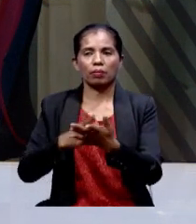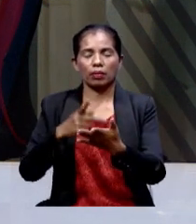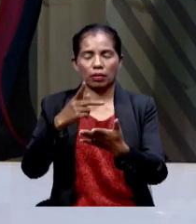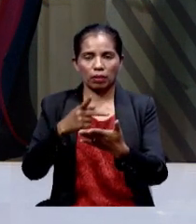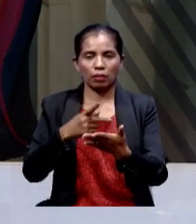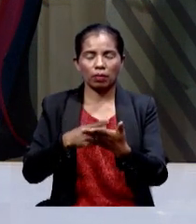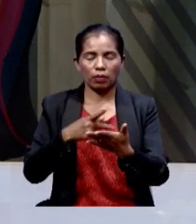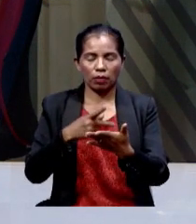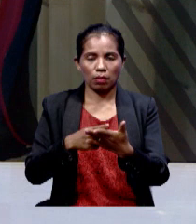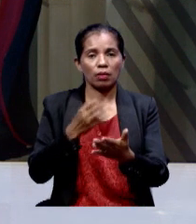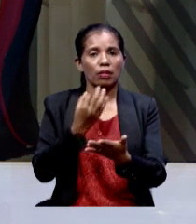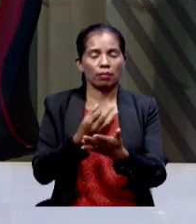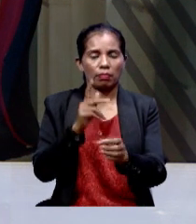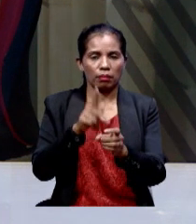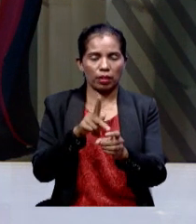Subsídio Combustível.